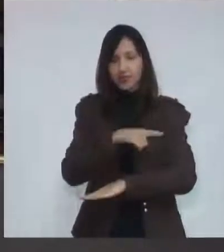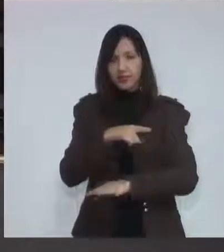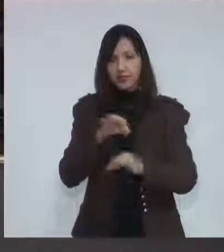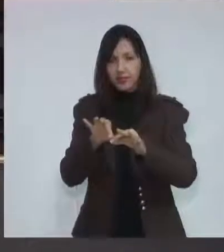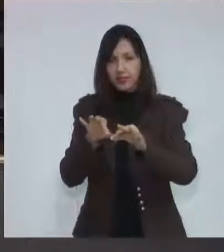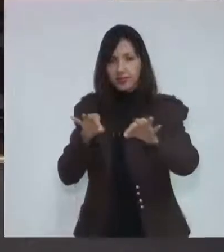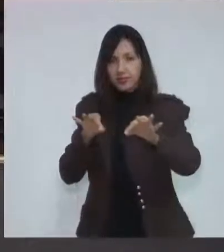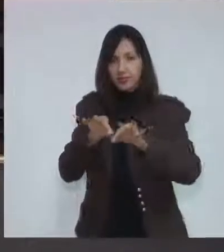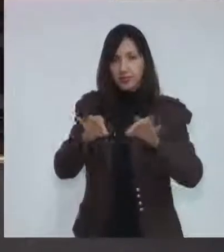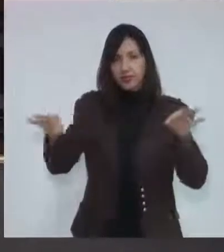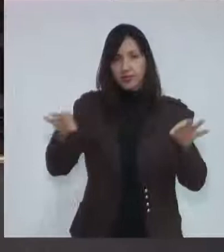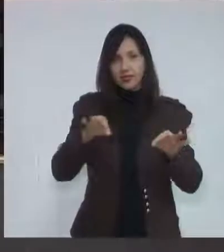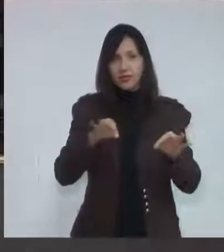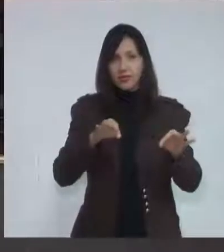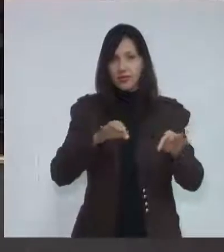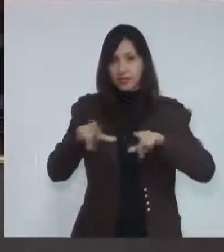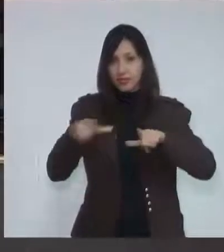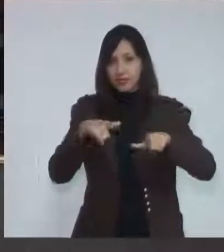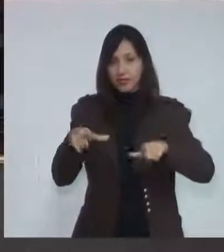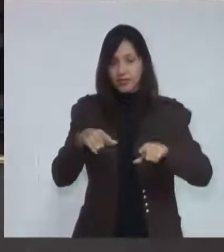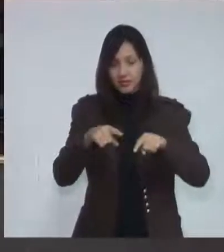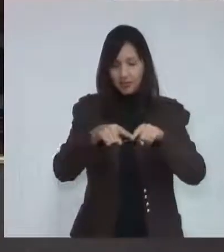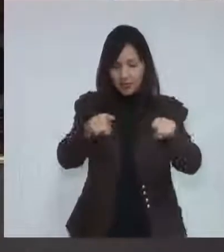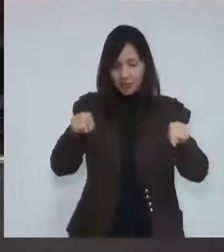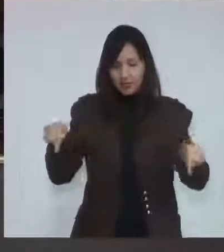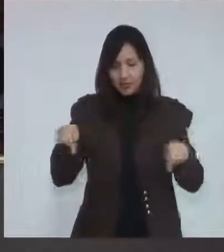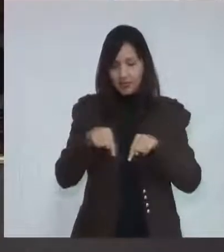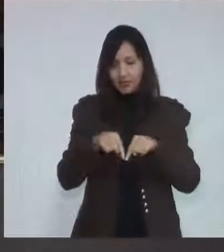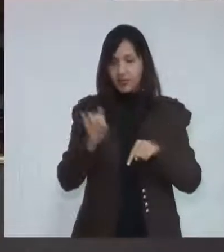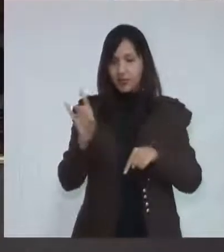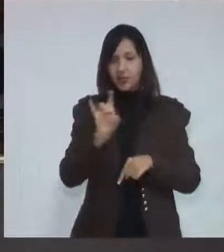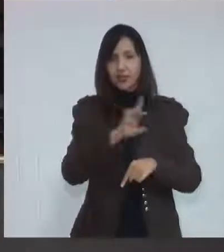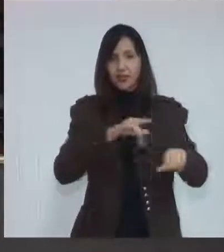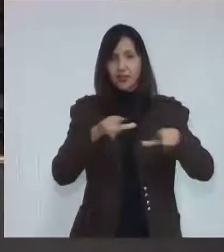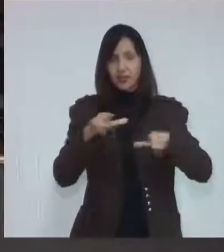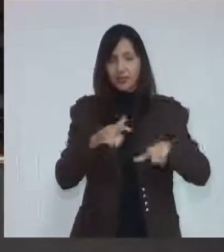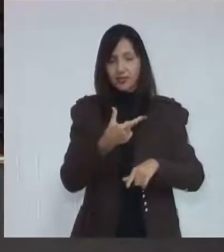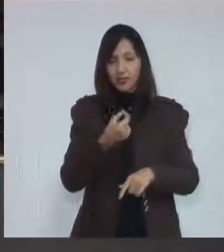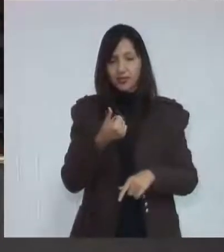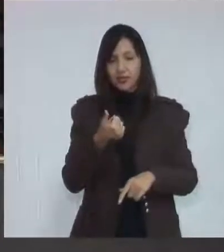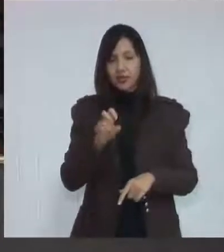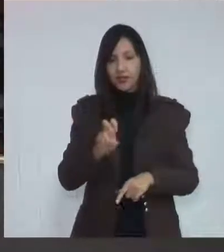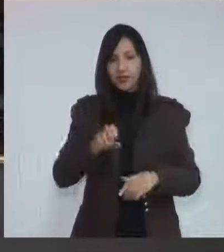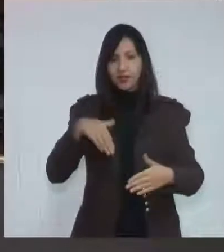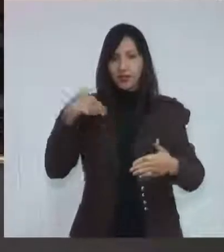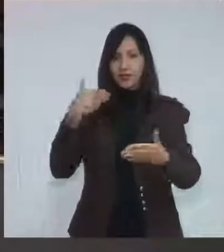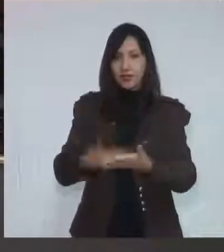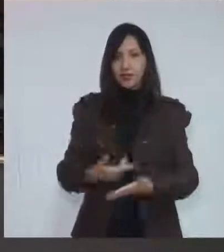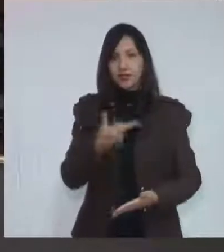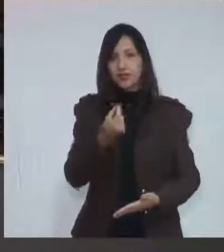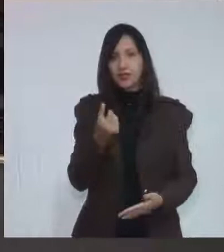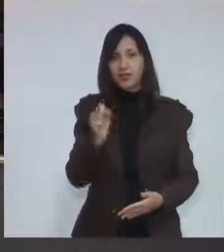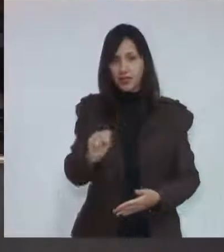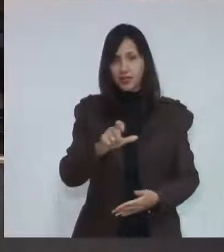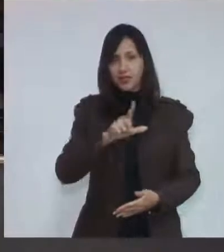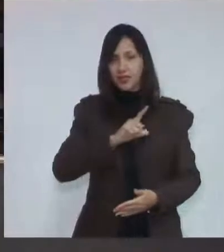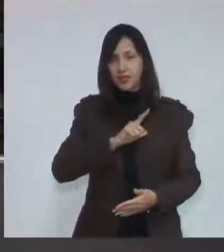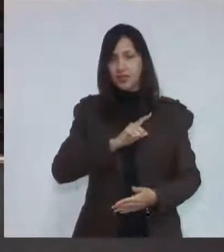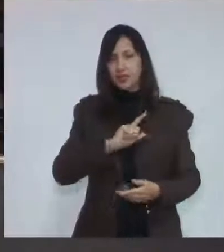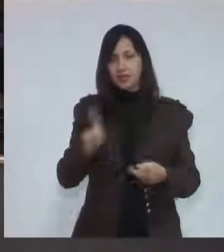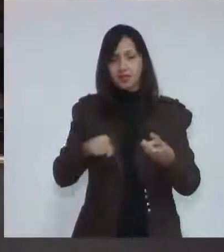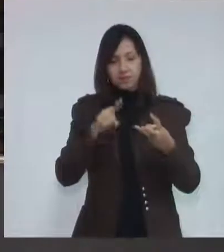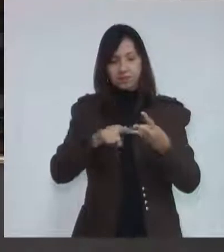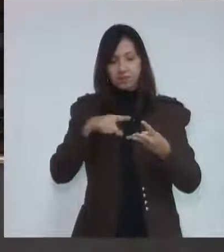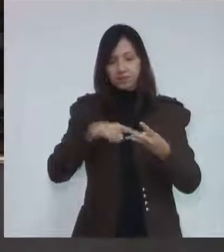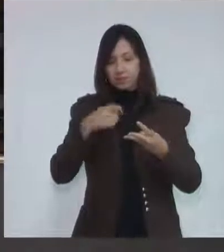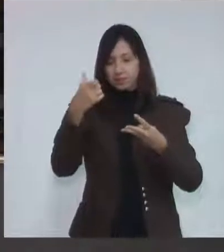medição do serviço em metros quadrados, referente a cada serviço realizado nos anos 2015, 16, 17 e 18. 3. Enviar detalhado